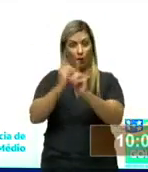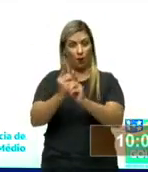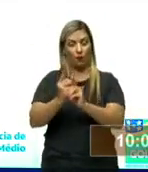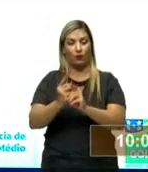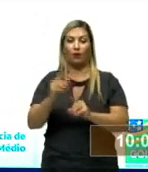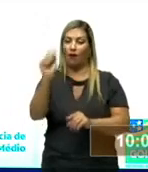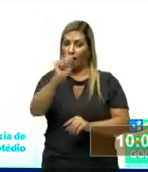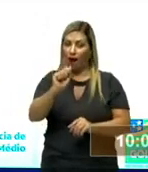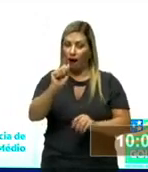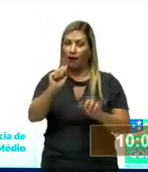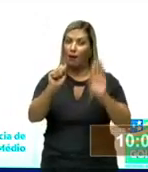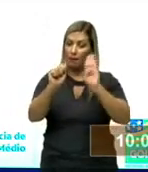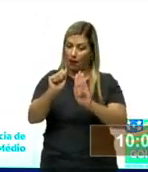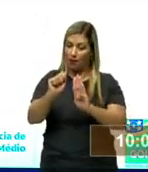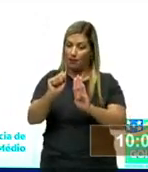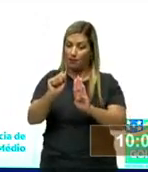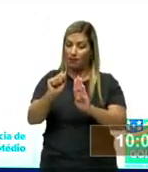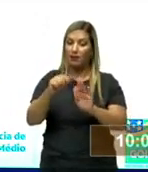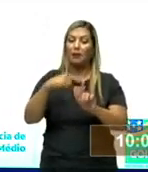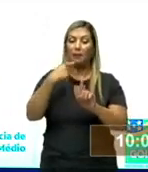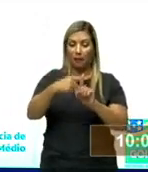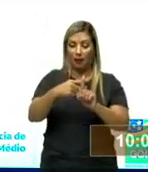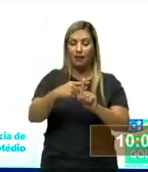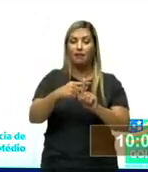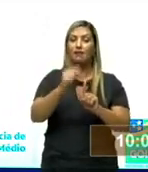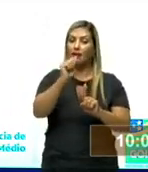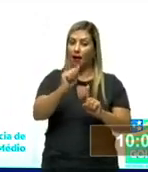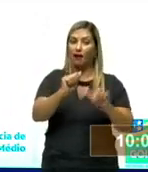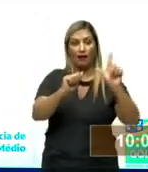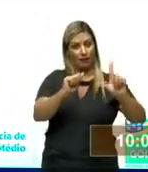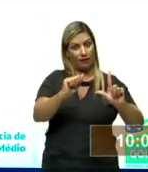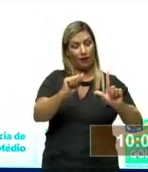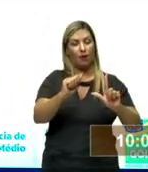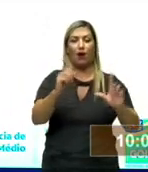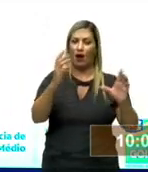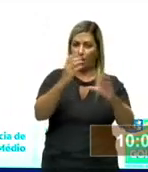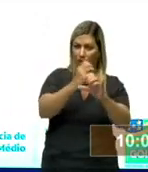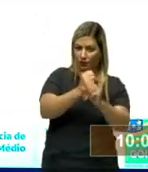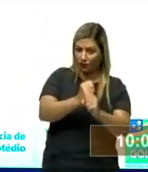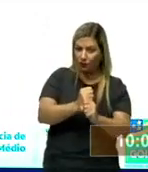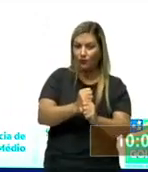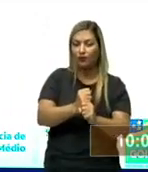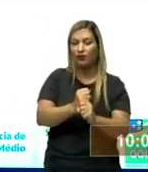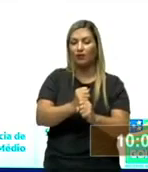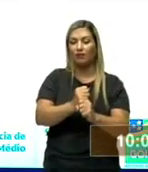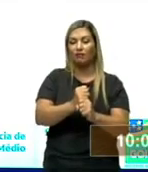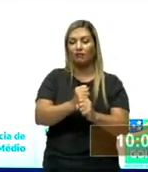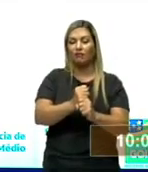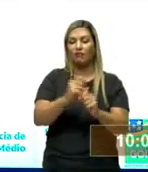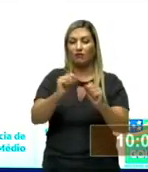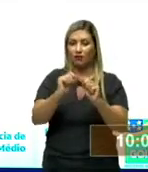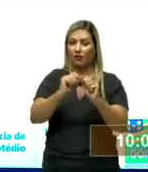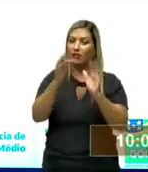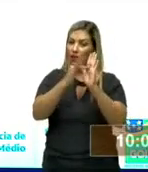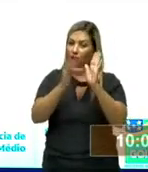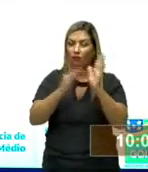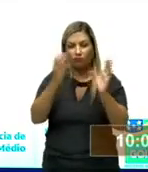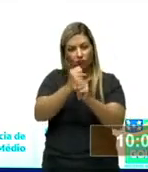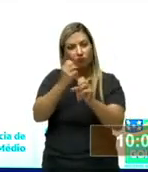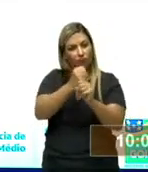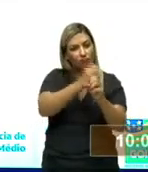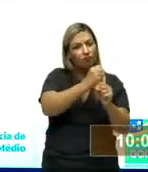nada mais é que a área da base mas a área lateral E aí a gente ajunta juntando e fazendo as devidas